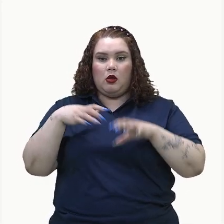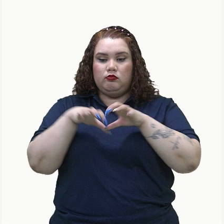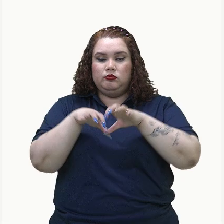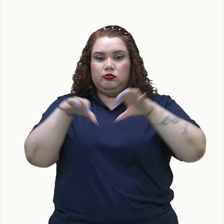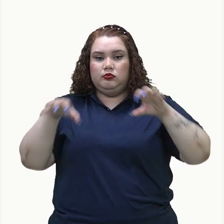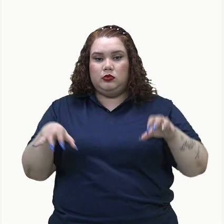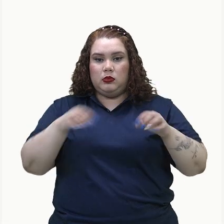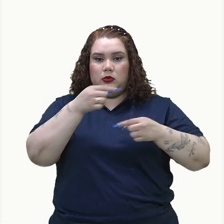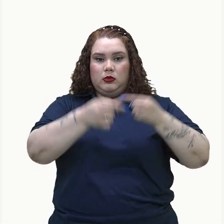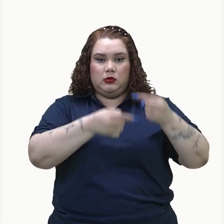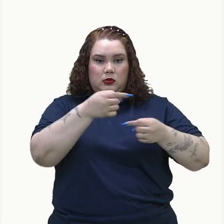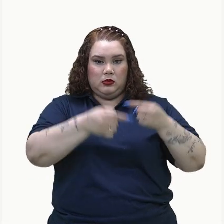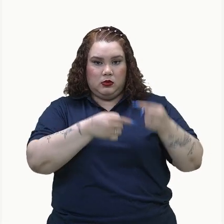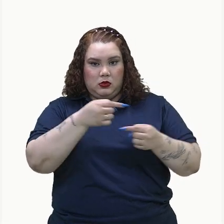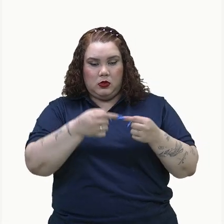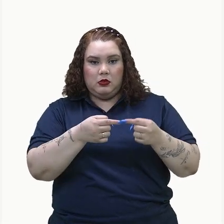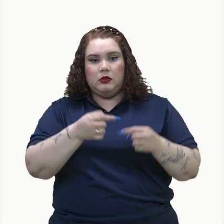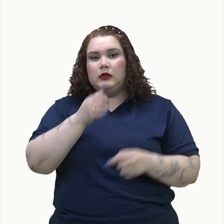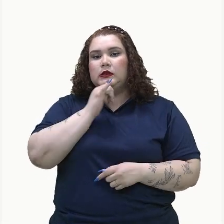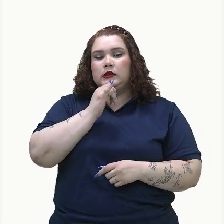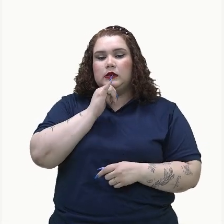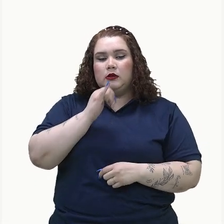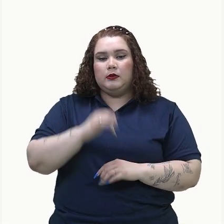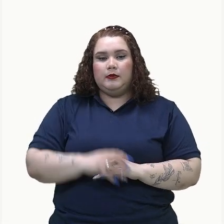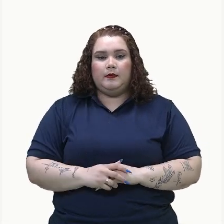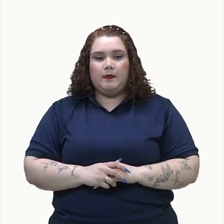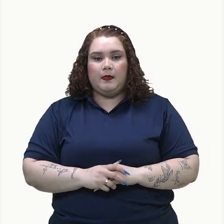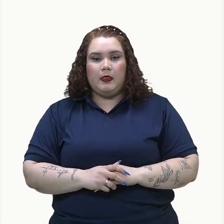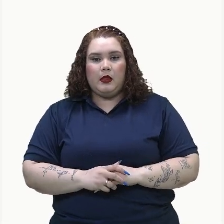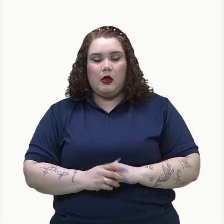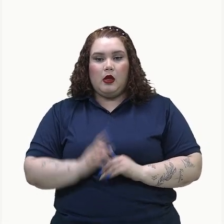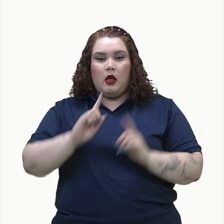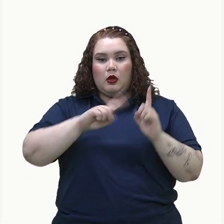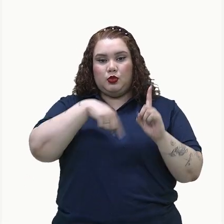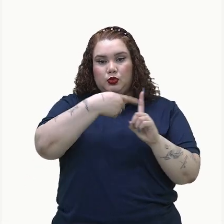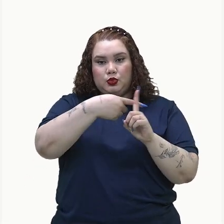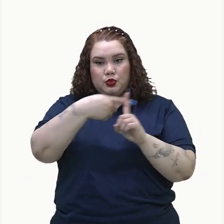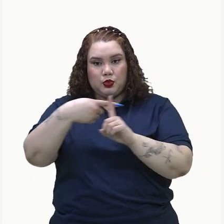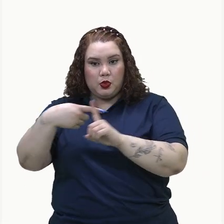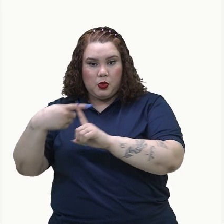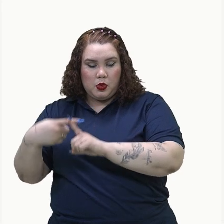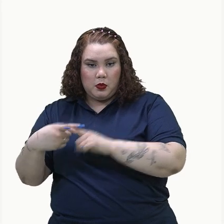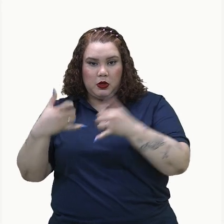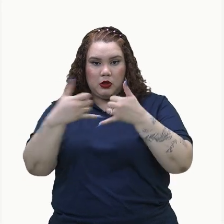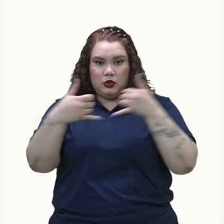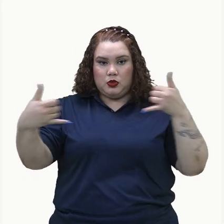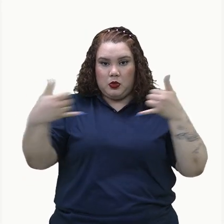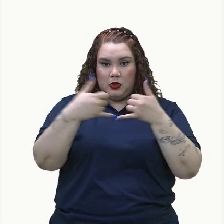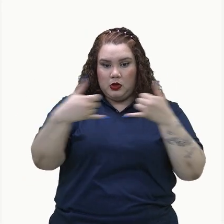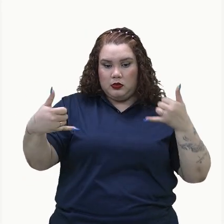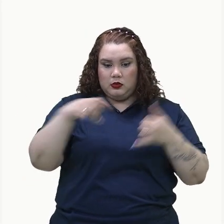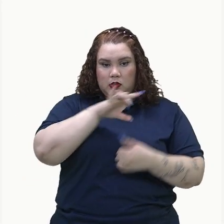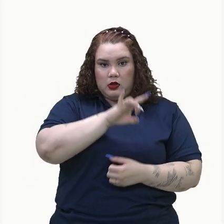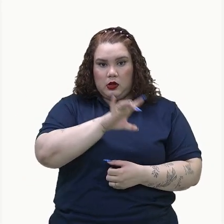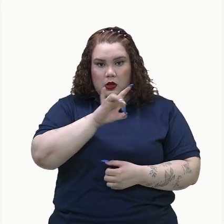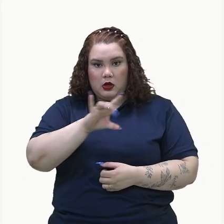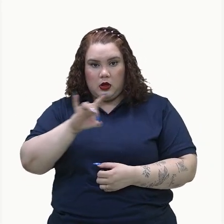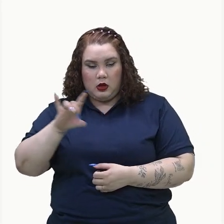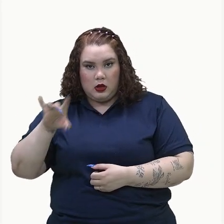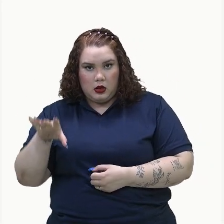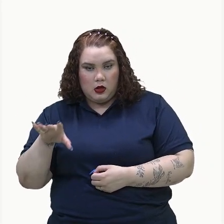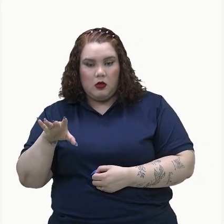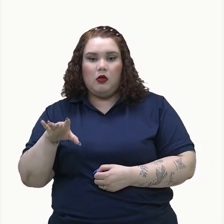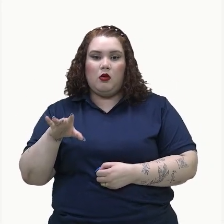os resistores da associação. Ou seja, a soma das correntes individuais, a corrente que passa em cada